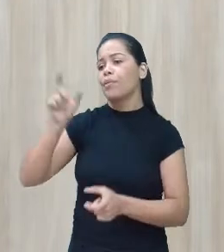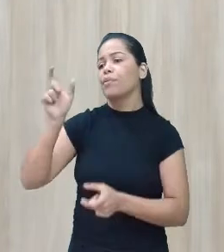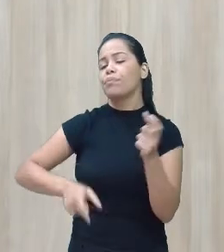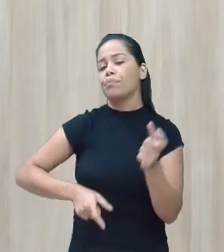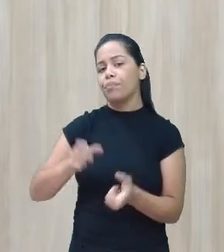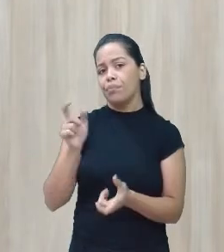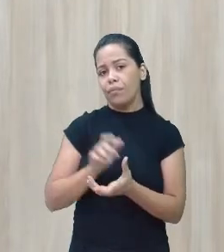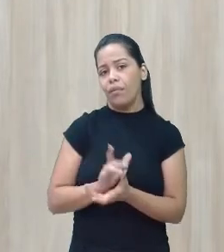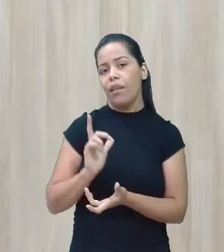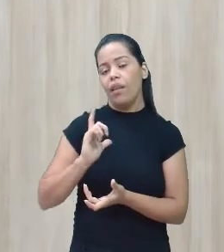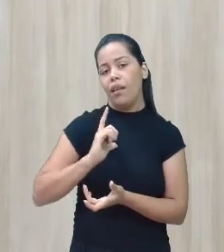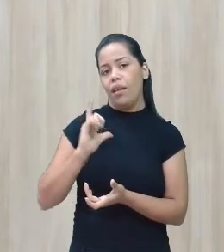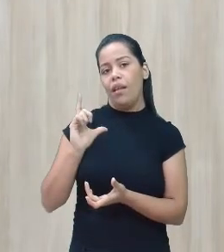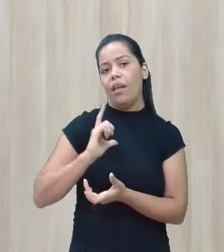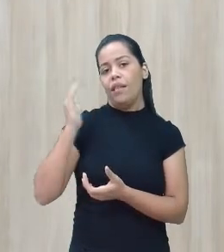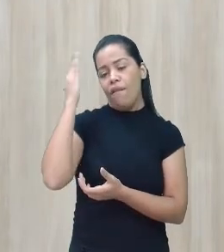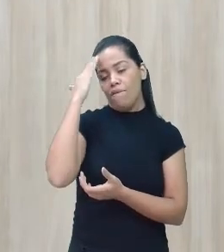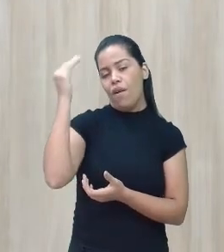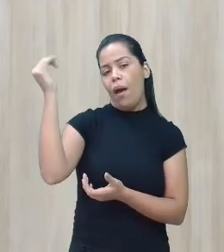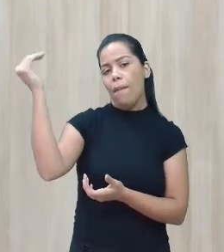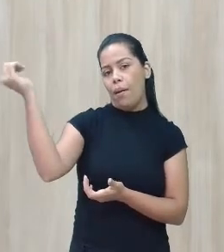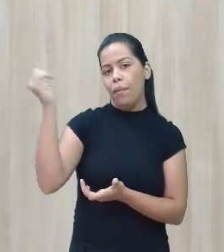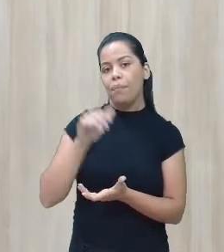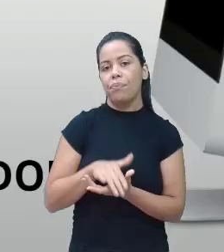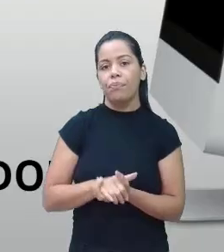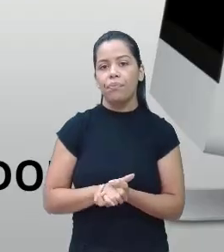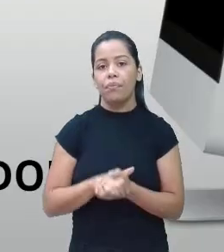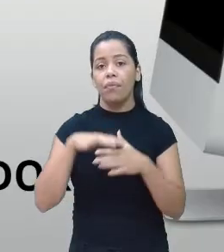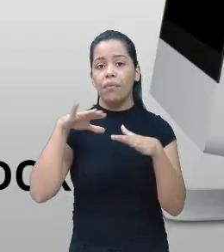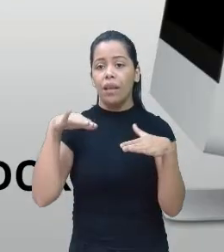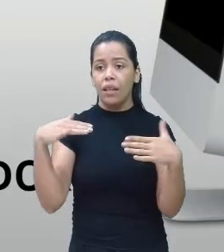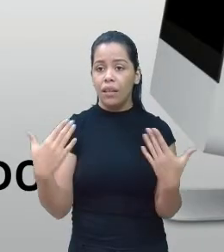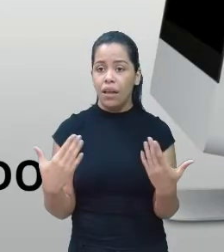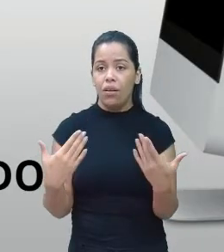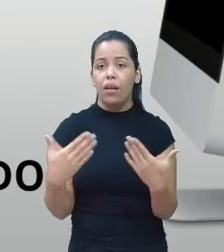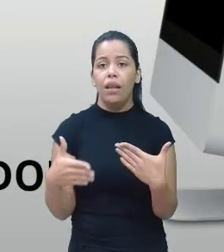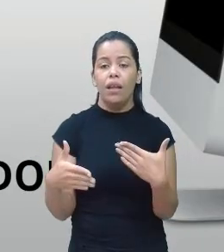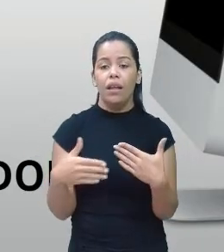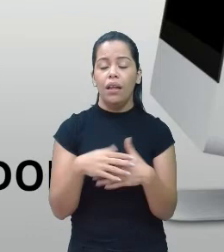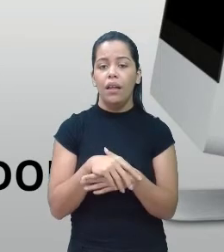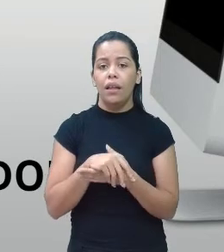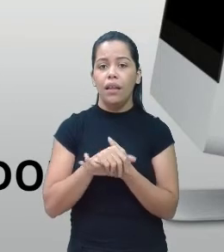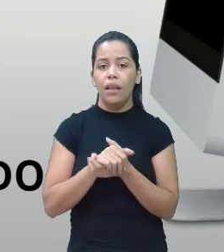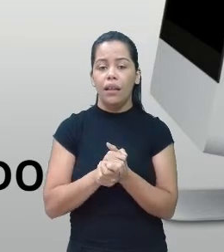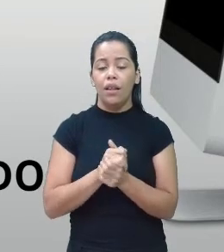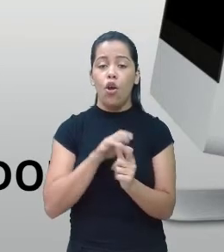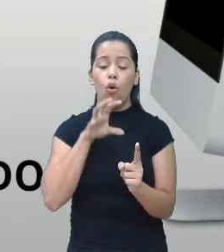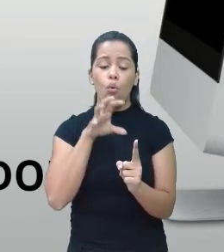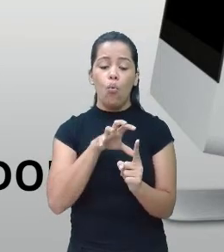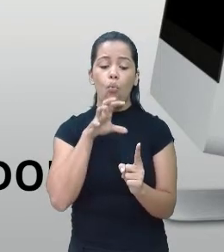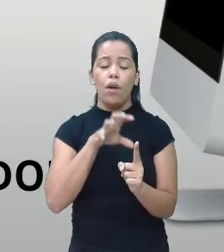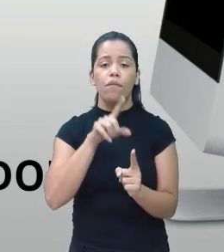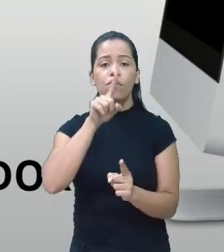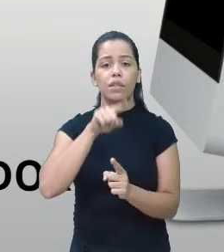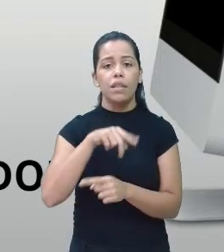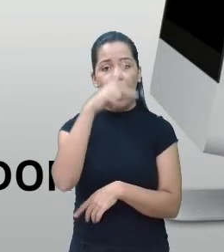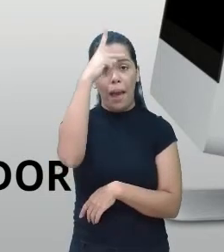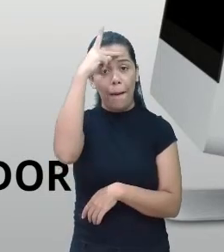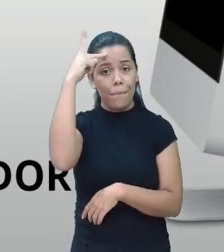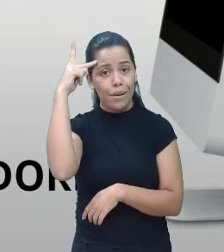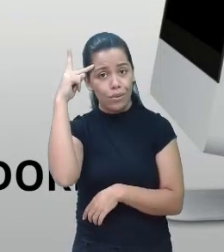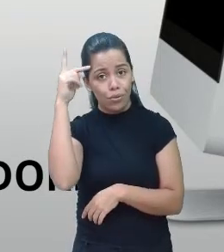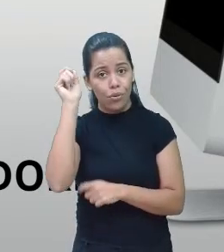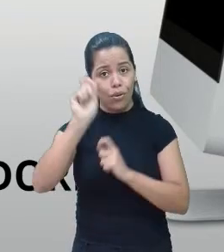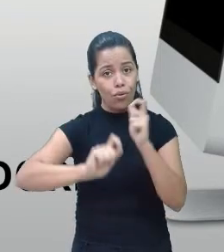E aí, fechando o que a gente estava falando, o influencer é alguém que te vende as coisas digitalmente. Então, ele é um